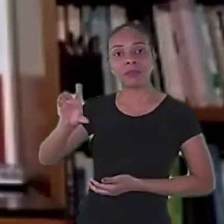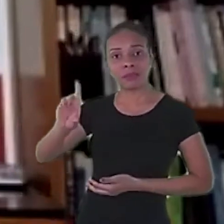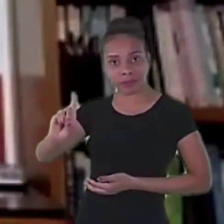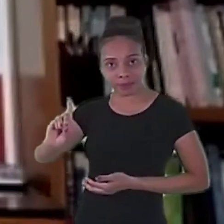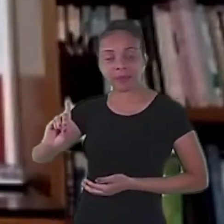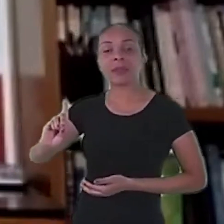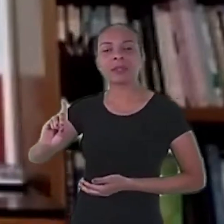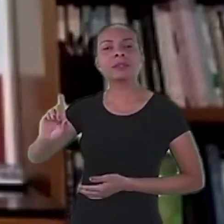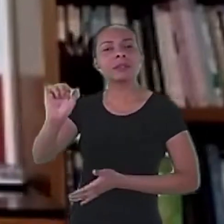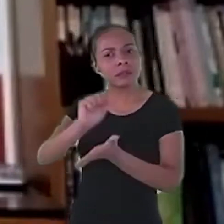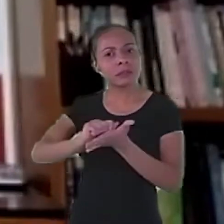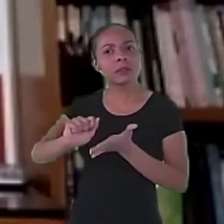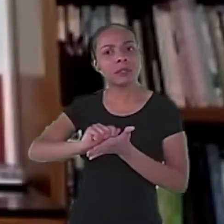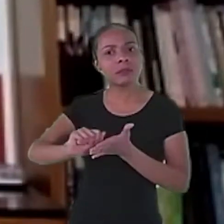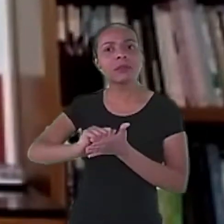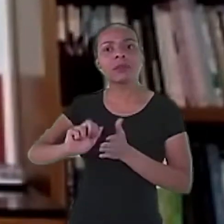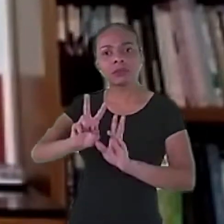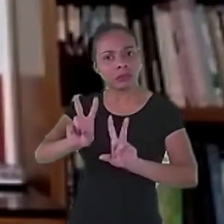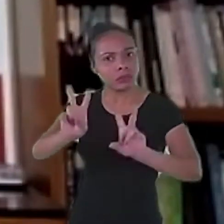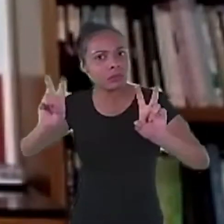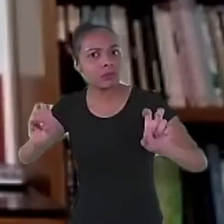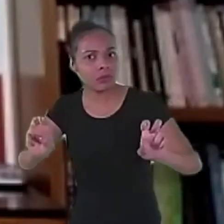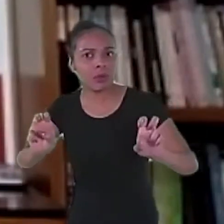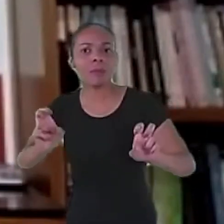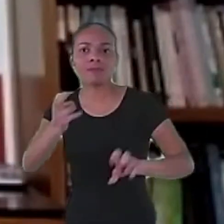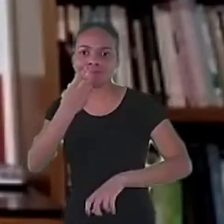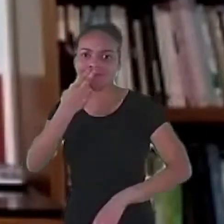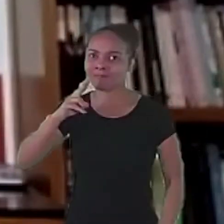nesse sentido, Freud foi